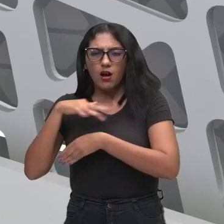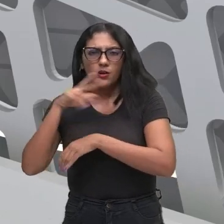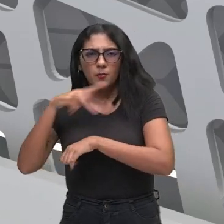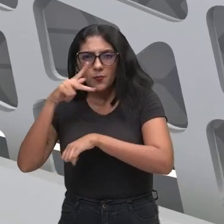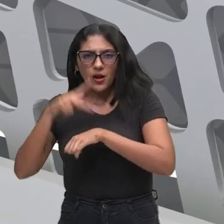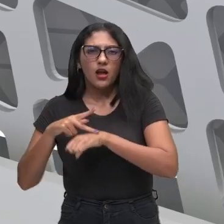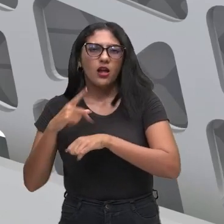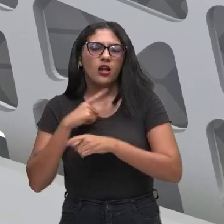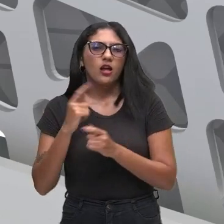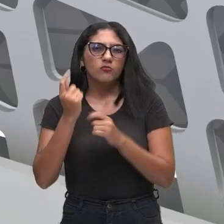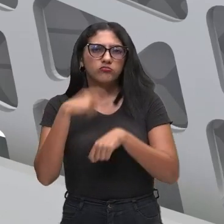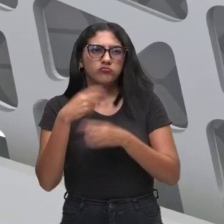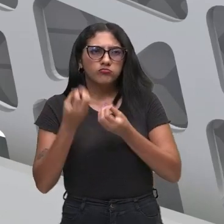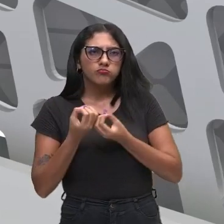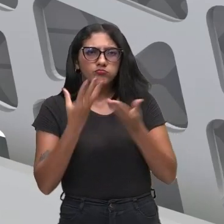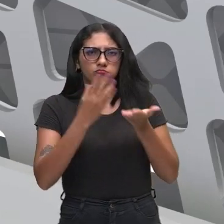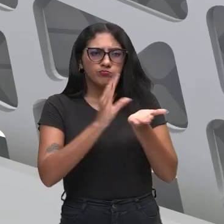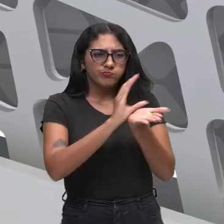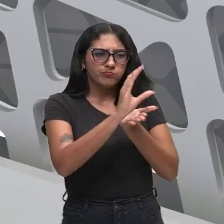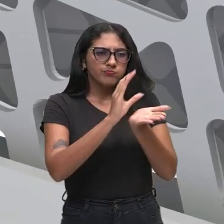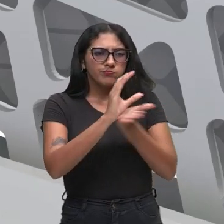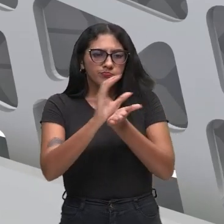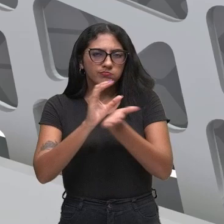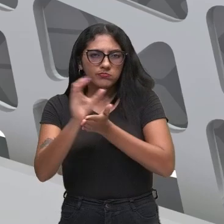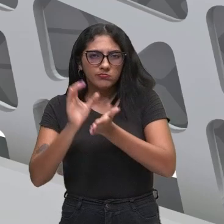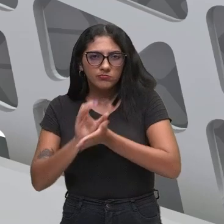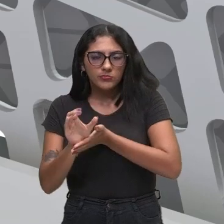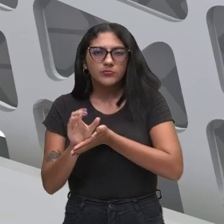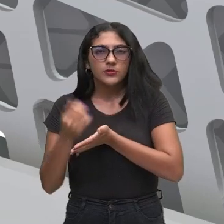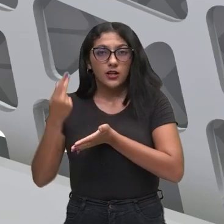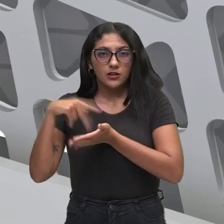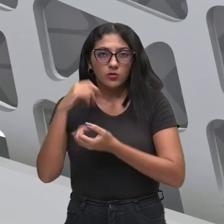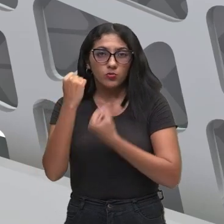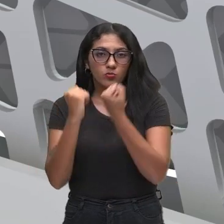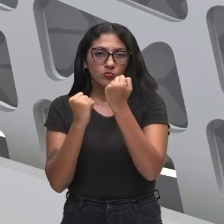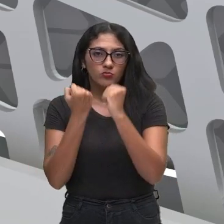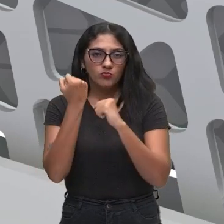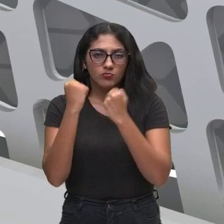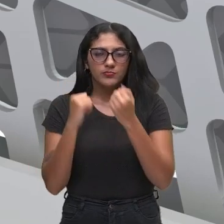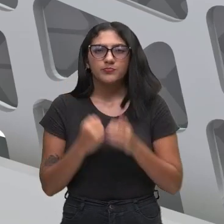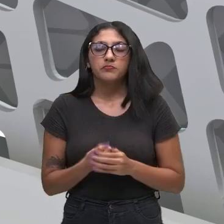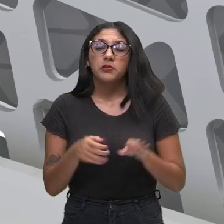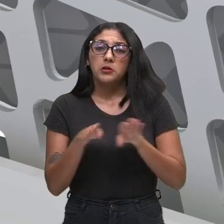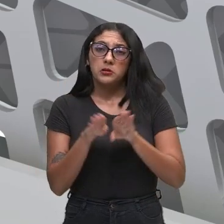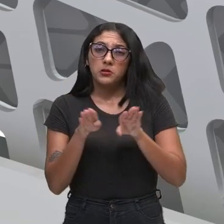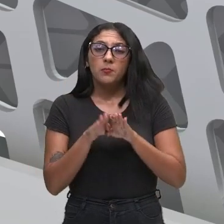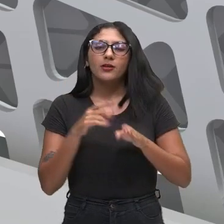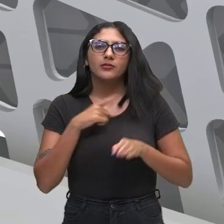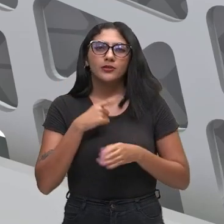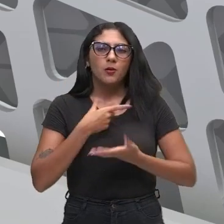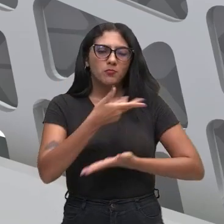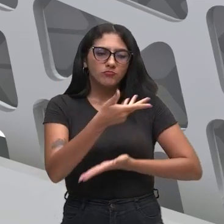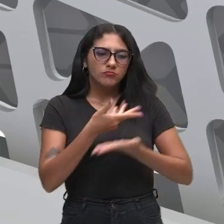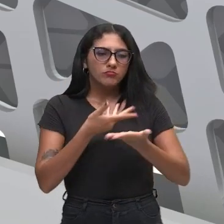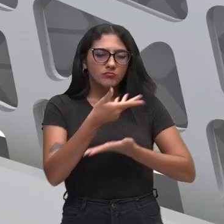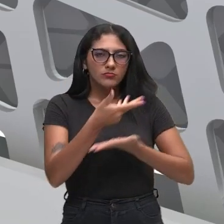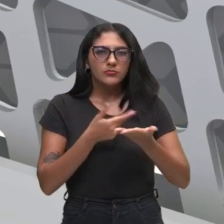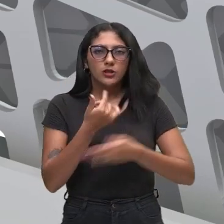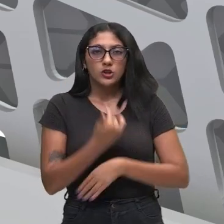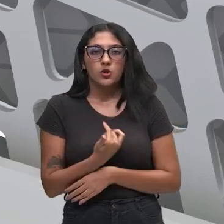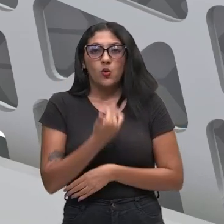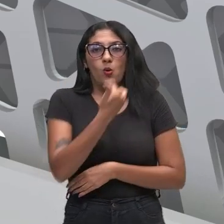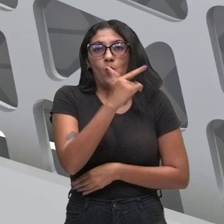produção, de um local de origem dessa produção industrial, em um outro local, em outro país, era denominado